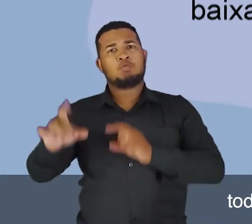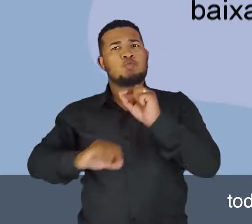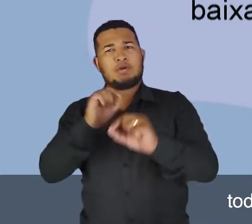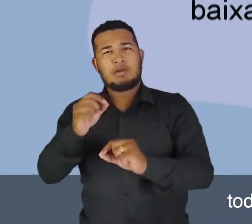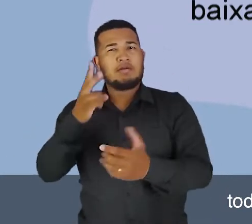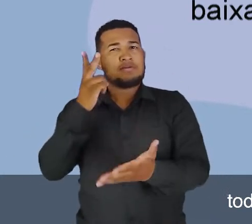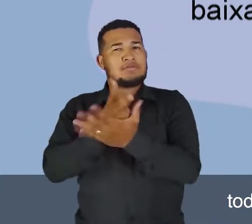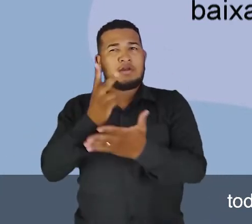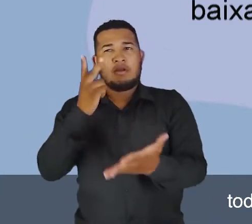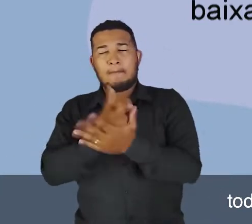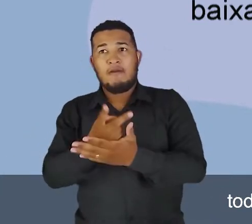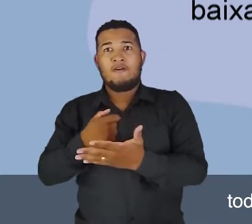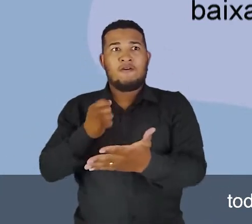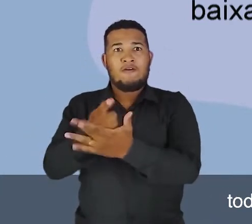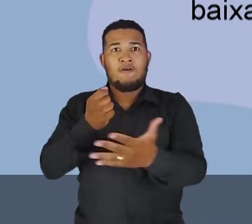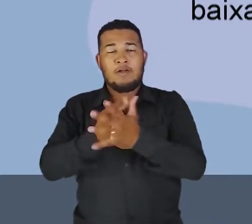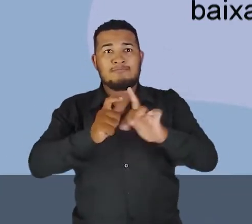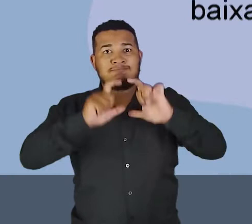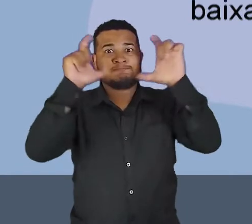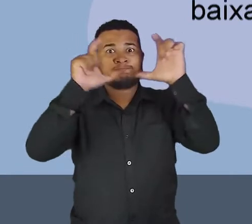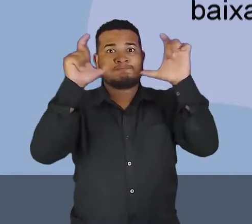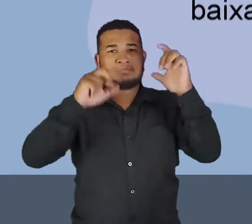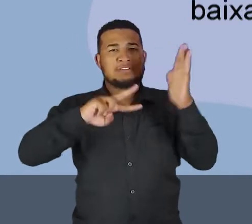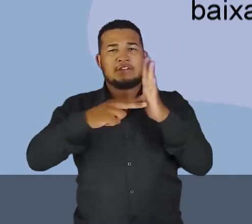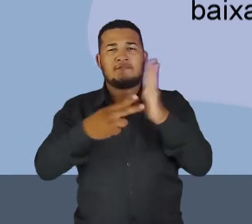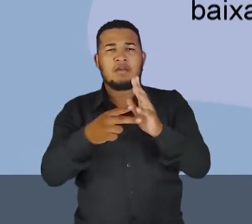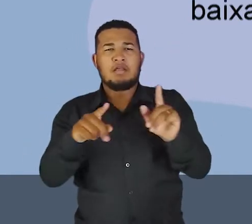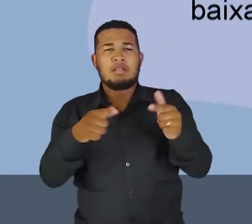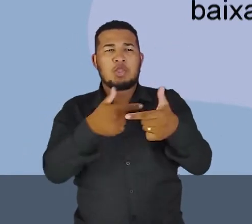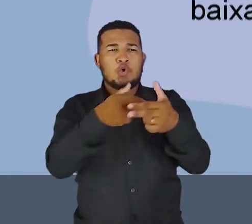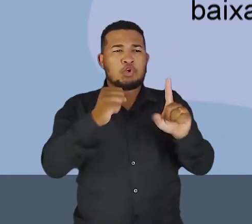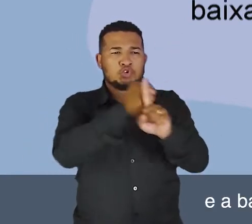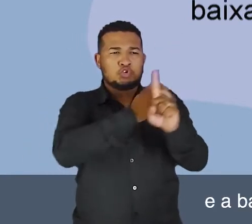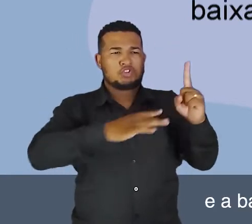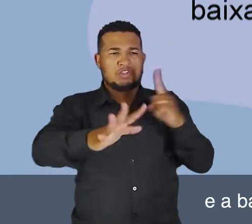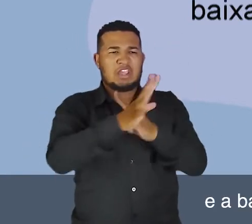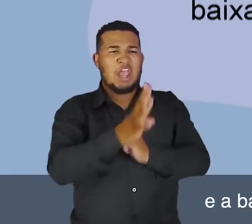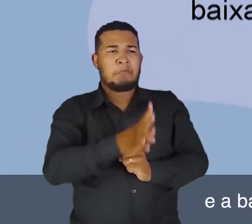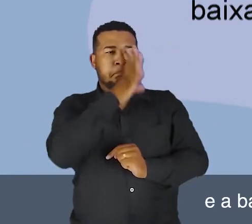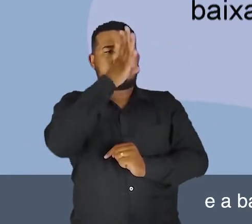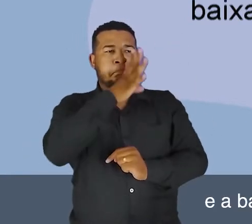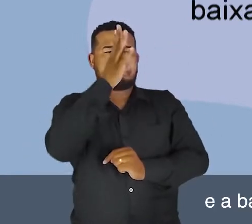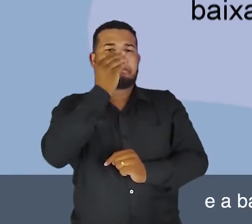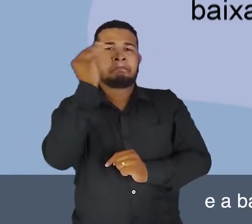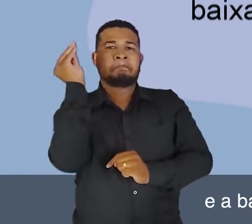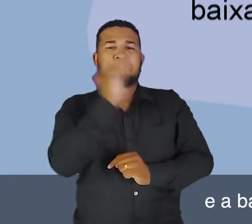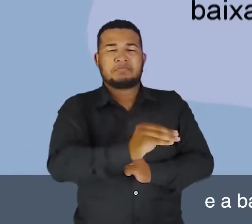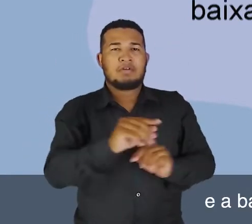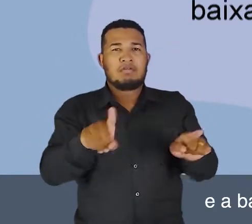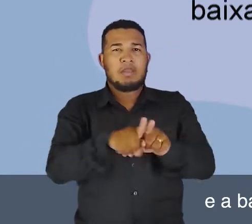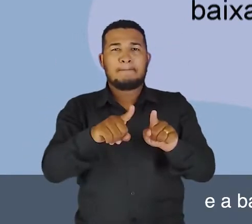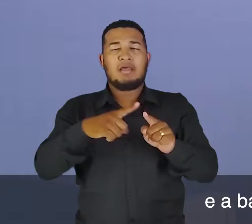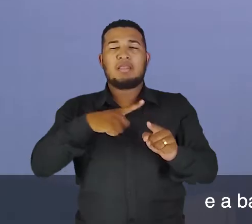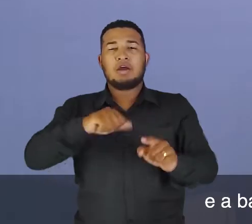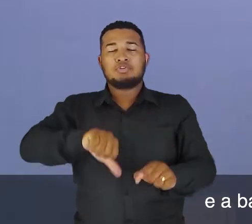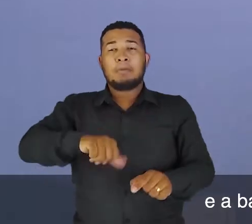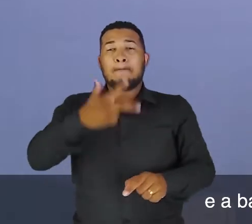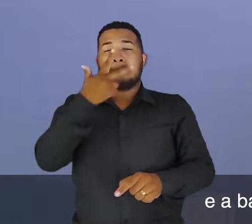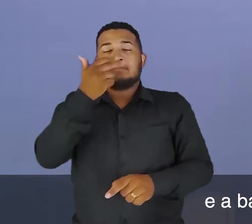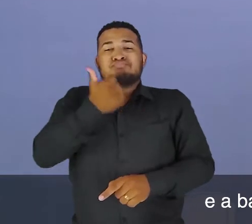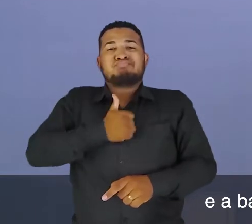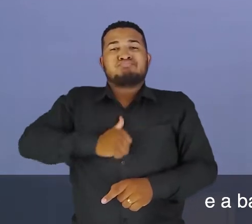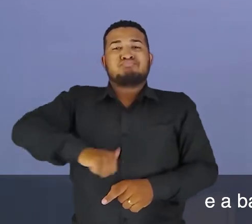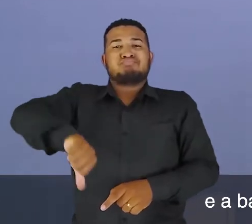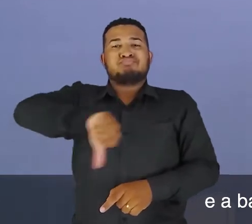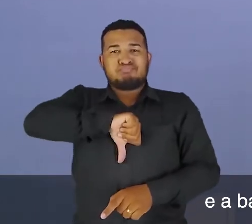de suprir. Isso faz com que nós sejamos indiferentes em relação à sociedade e a baixa autoestima acontece.